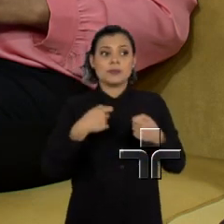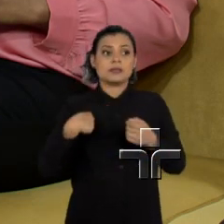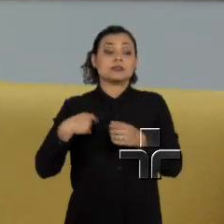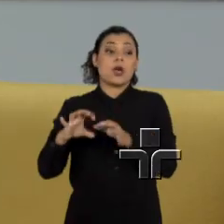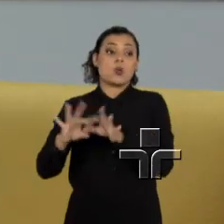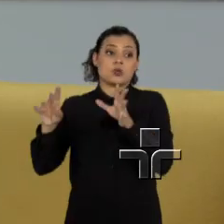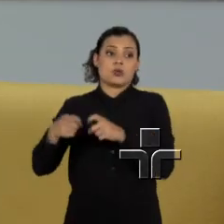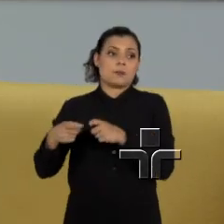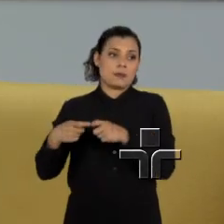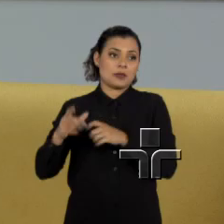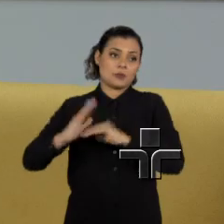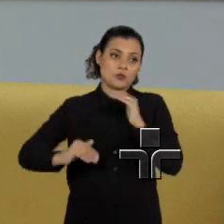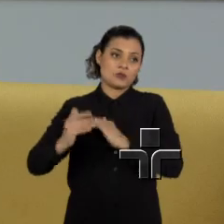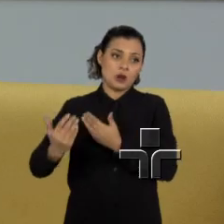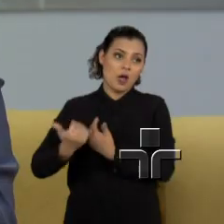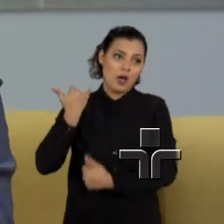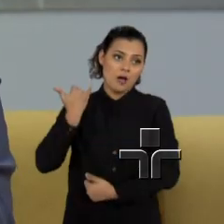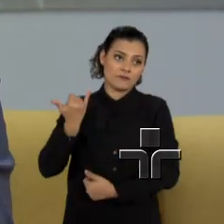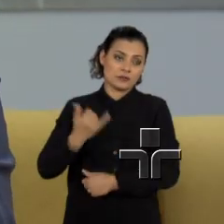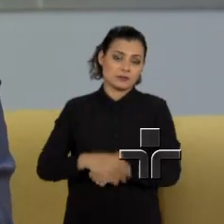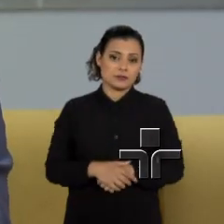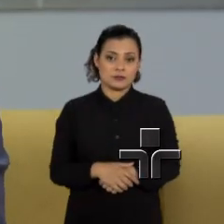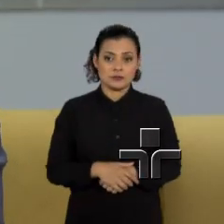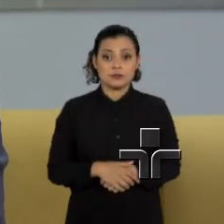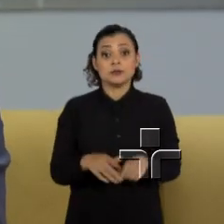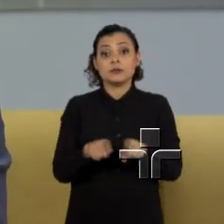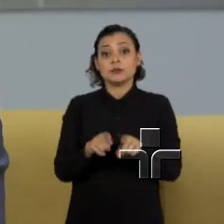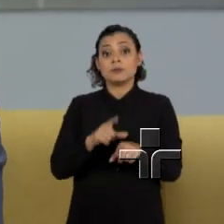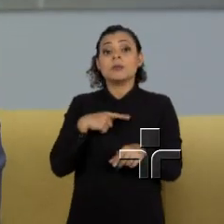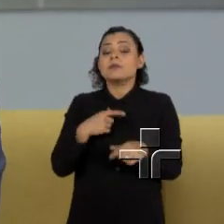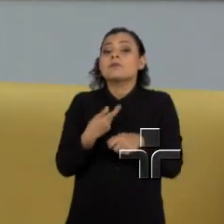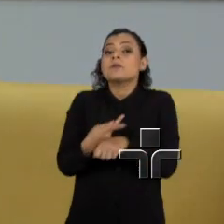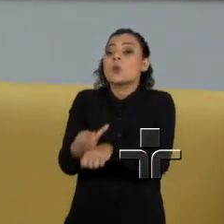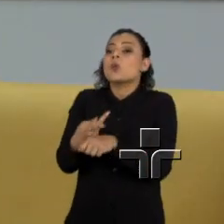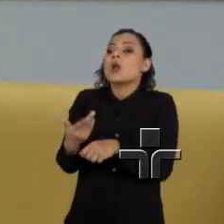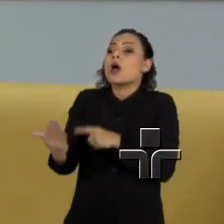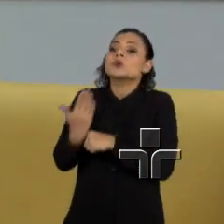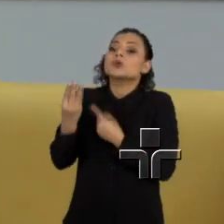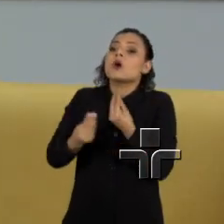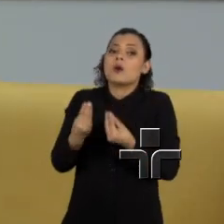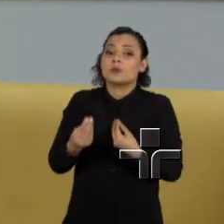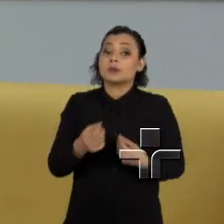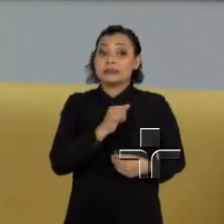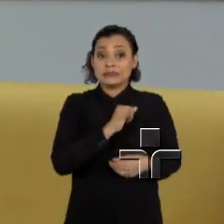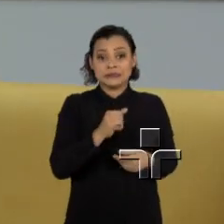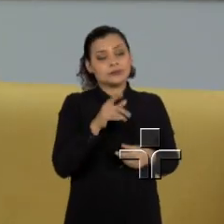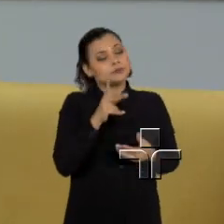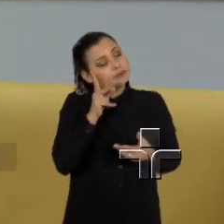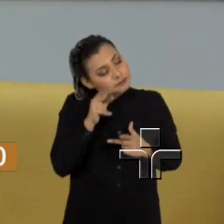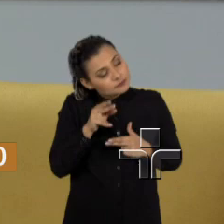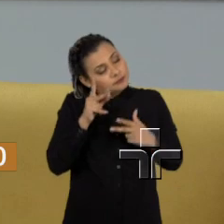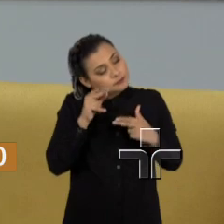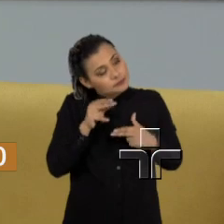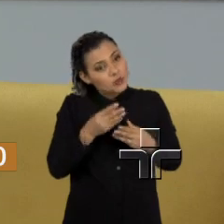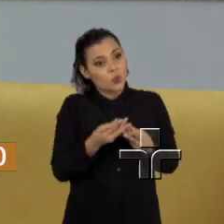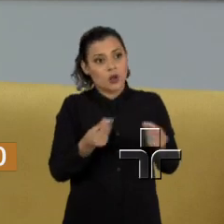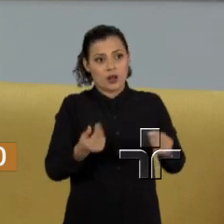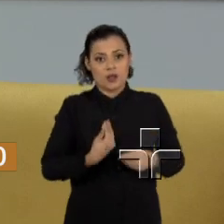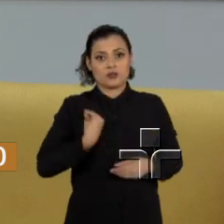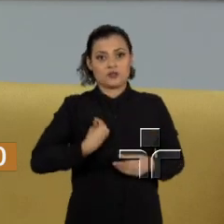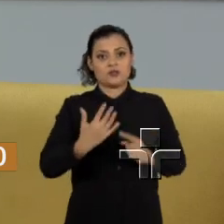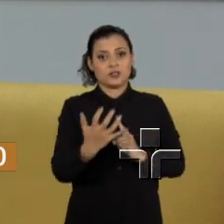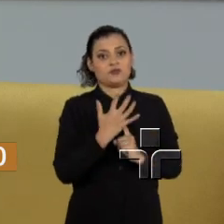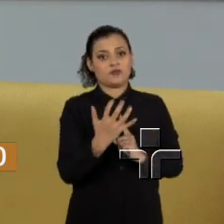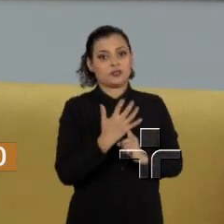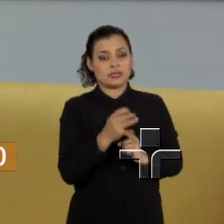médica por um especialista. Quando é a hora de procurar ajuda? Quando esse distúrbio de sono afetar a qualidade de vida do